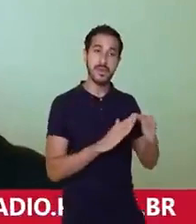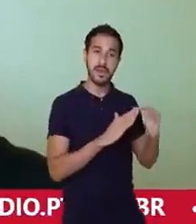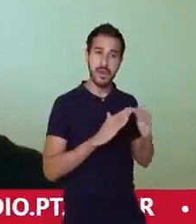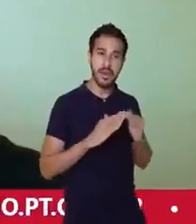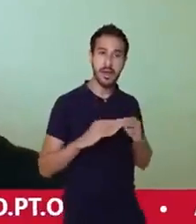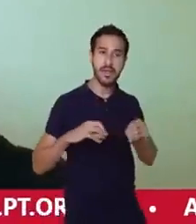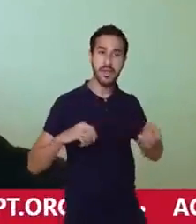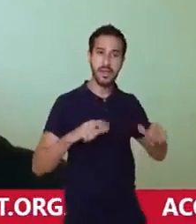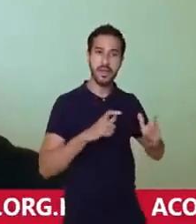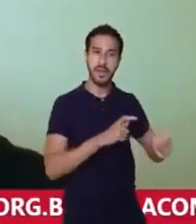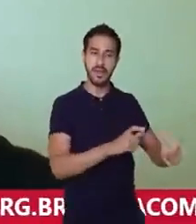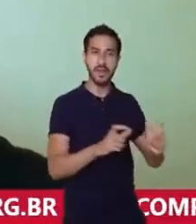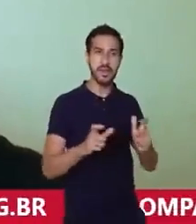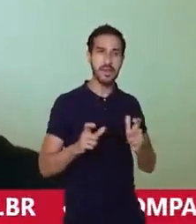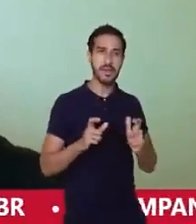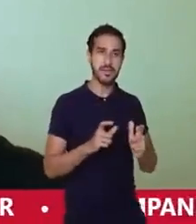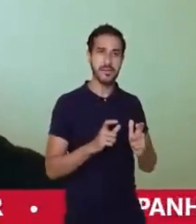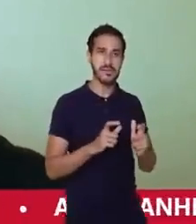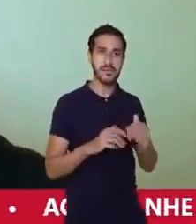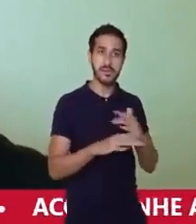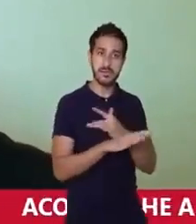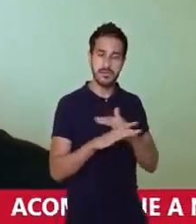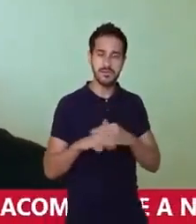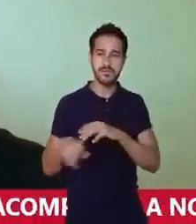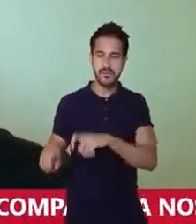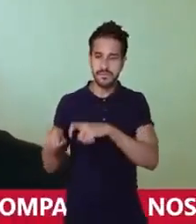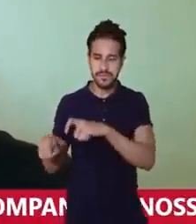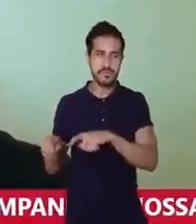habitação, quando se trata da população urbana.